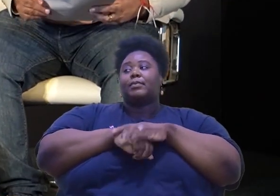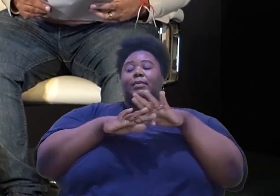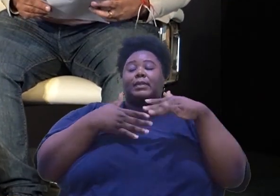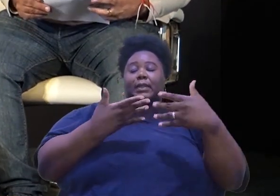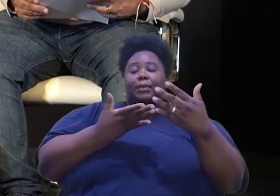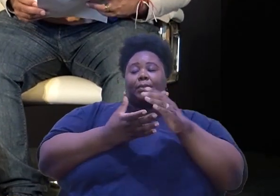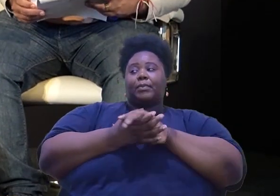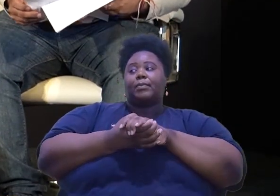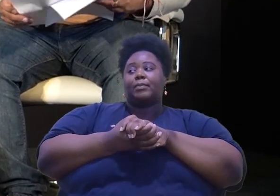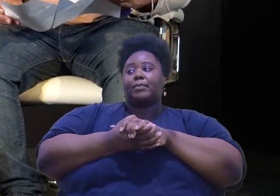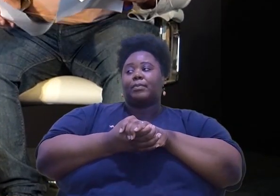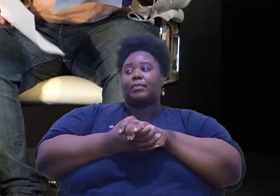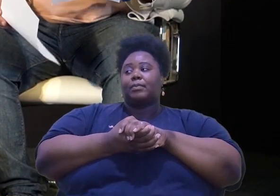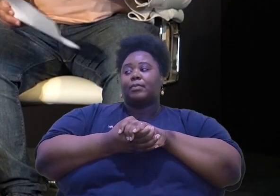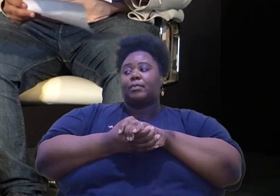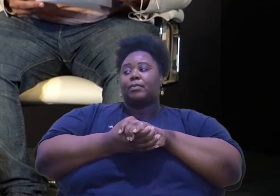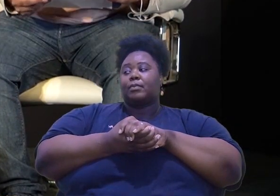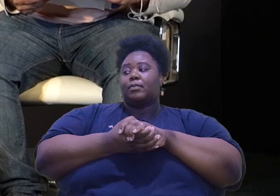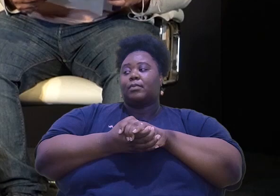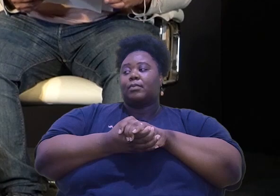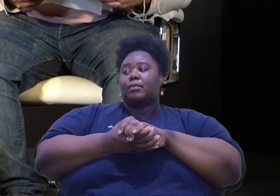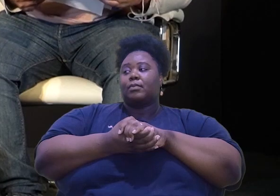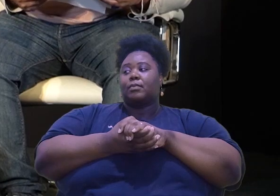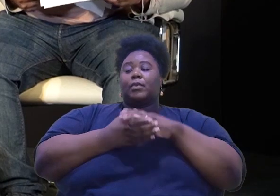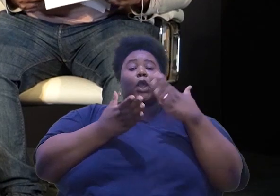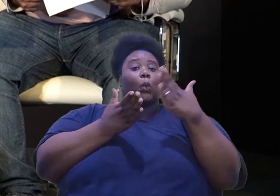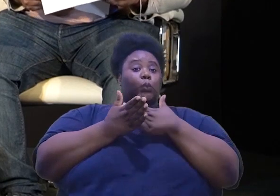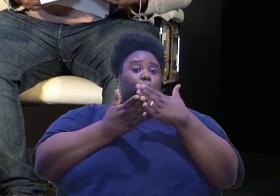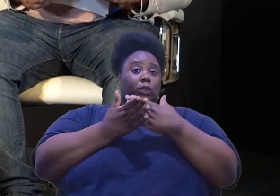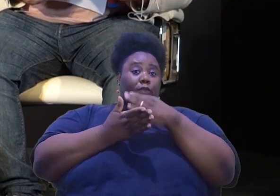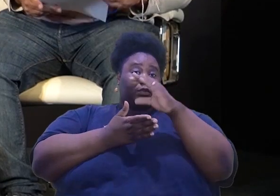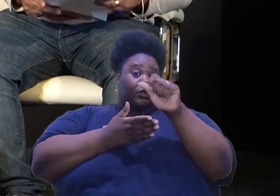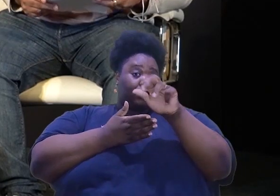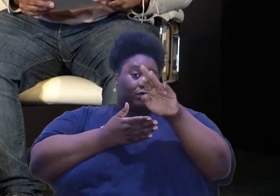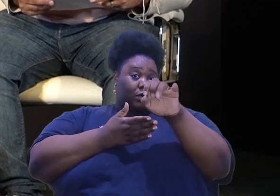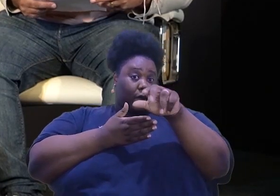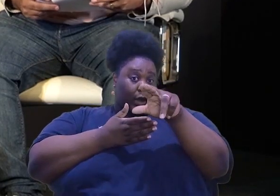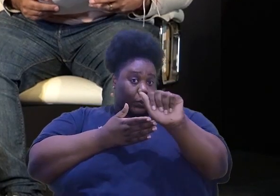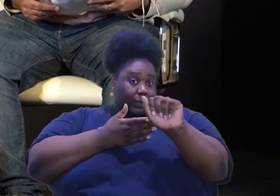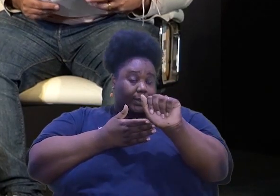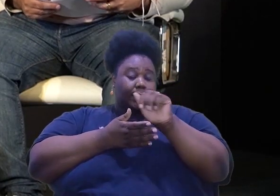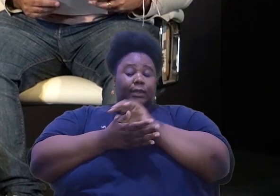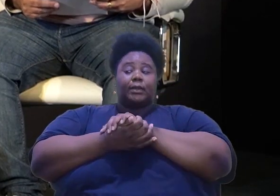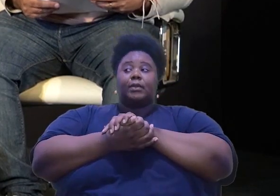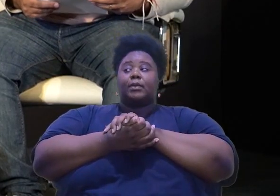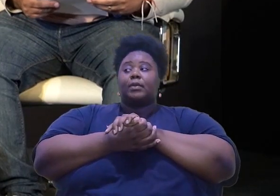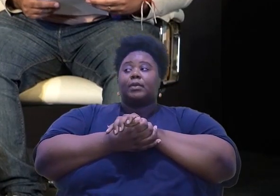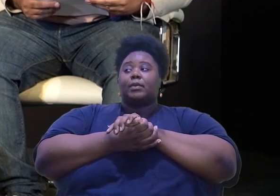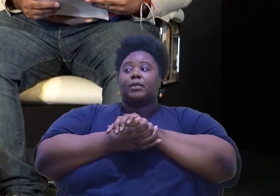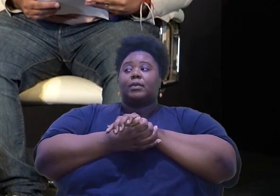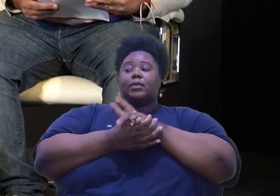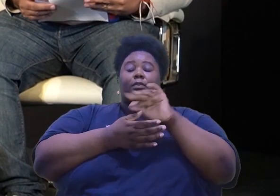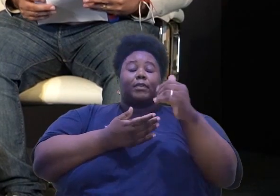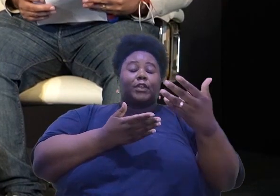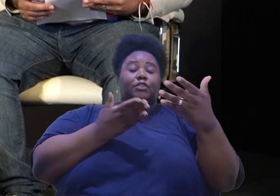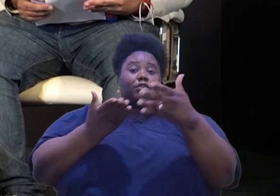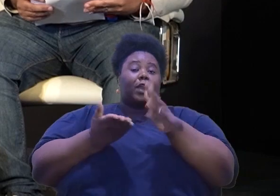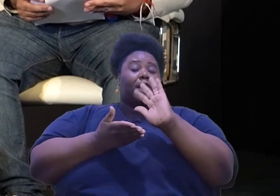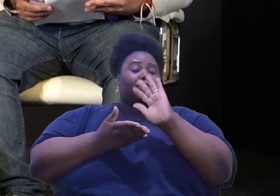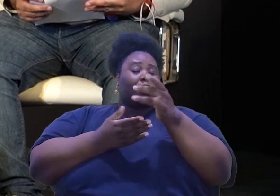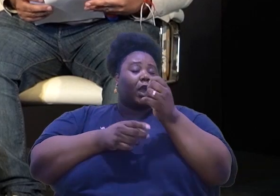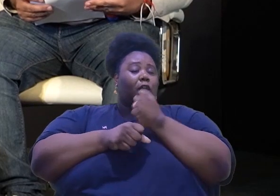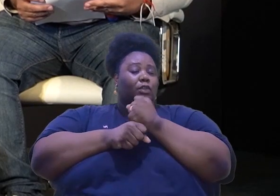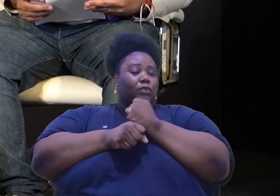Aí, o livro de Carolina Maria de Jesus vai me chegar já nos